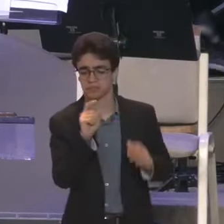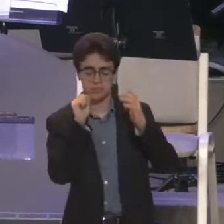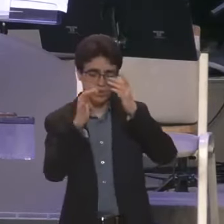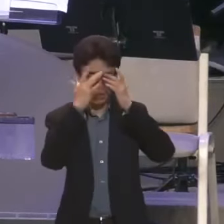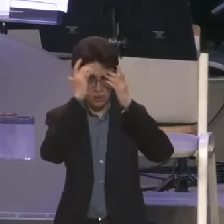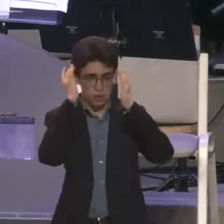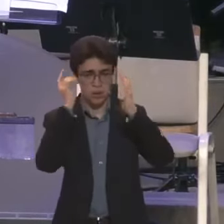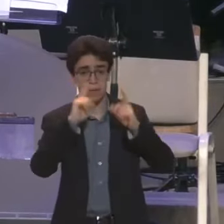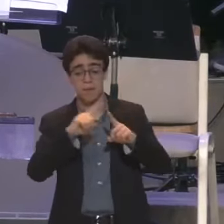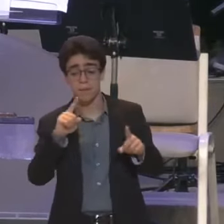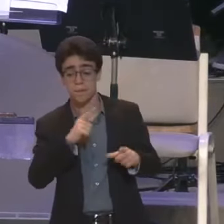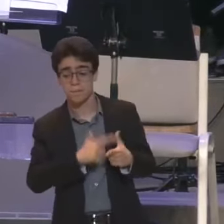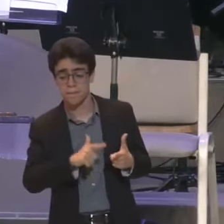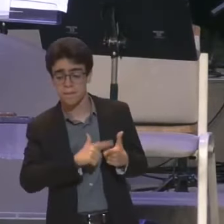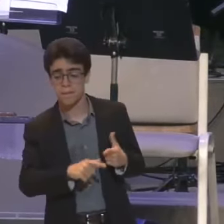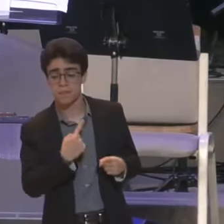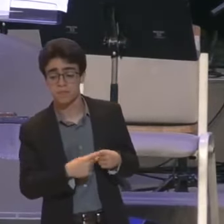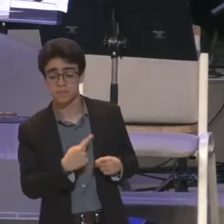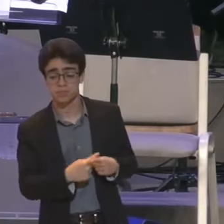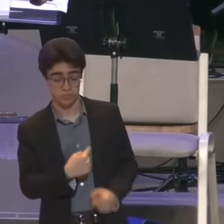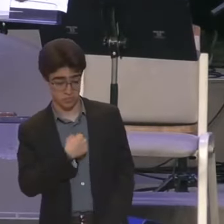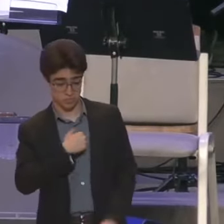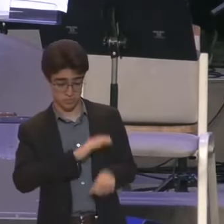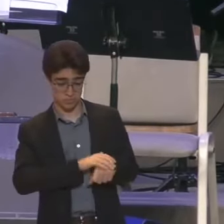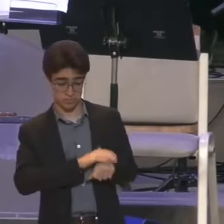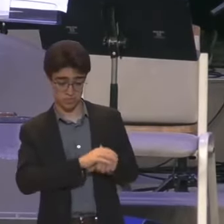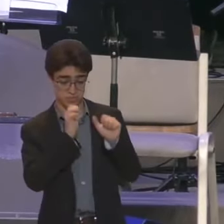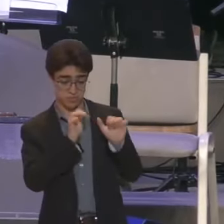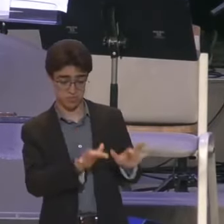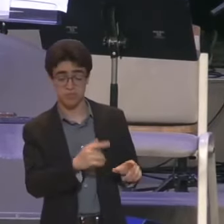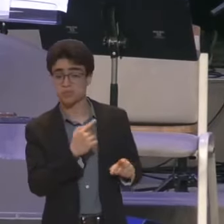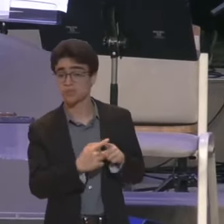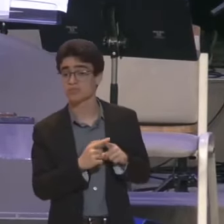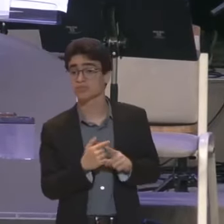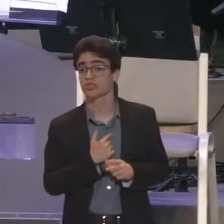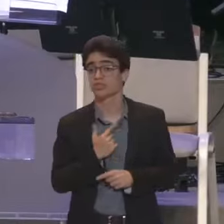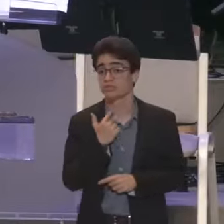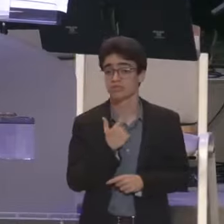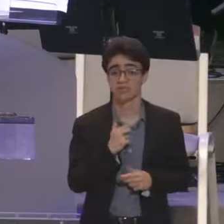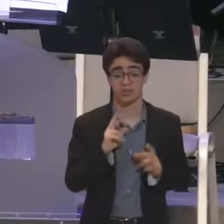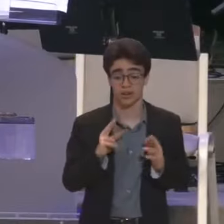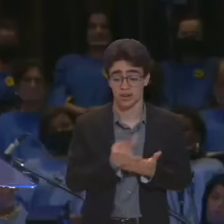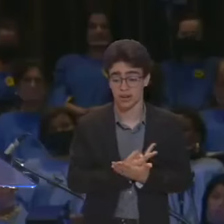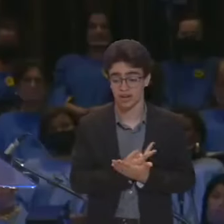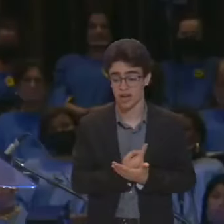foi abençoada, o problema está com o abençoador, que a fonte foi errada.